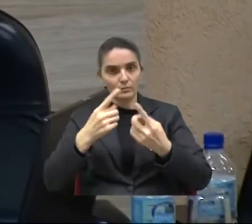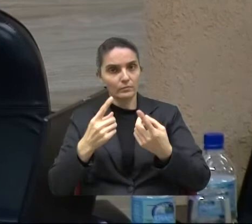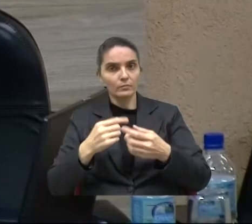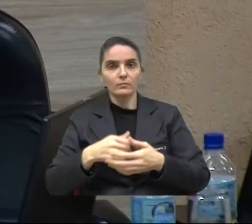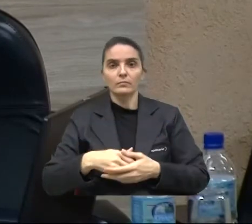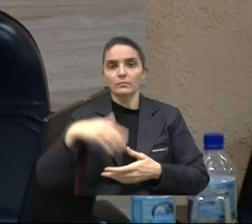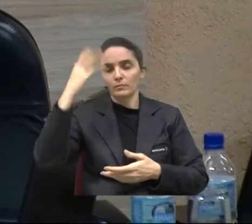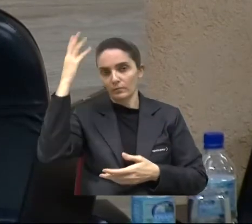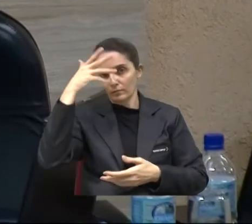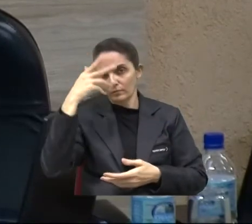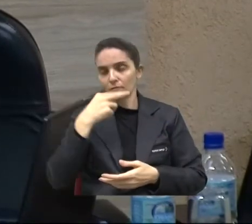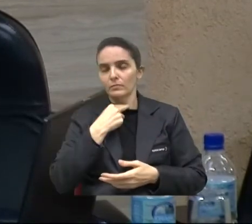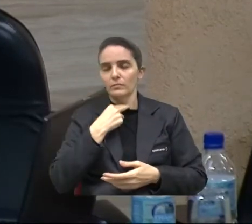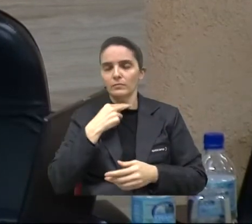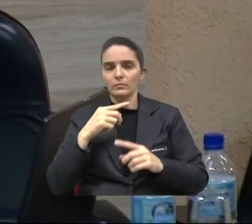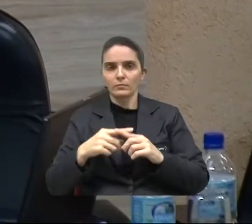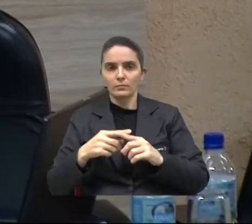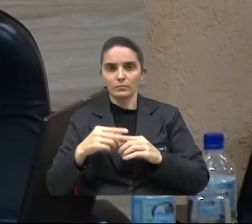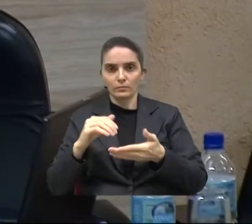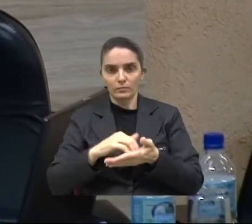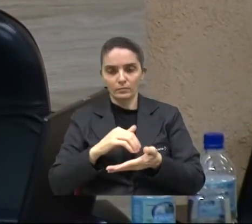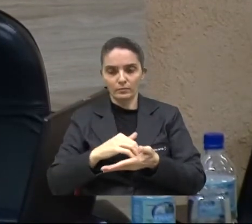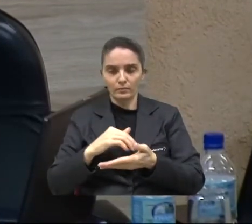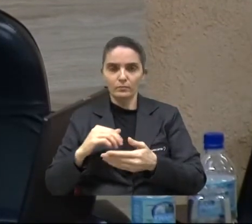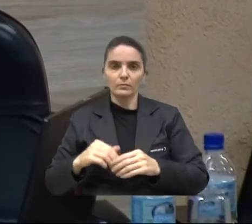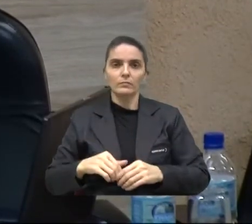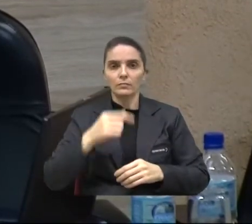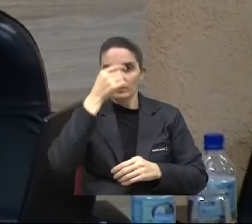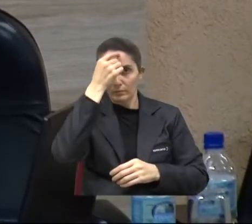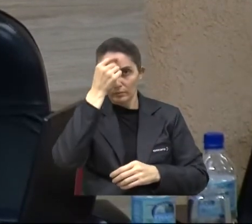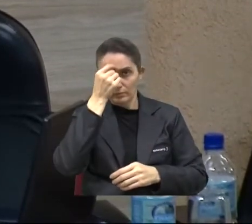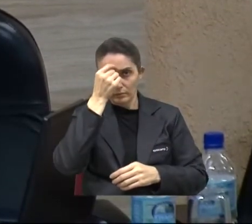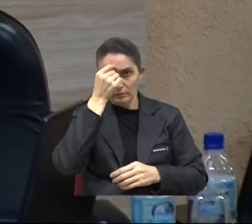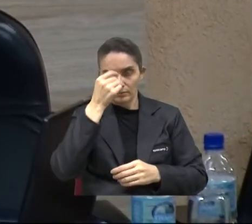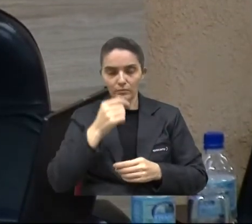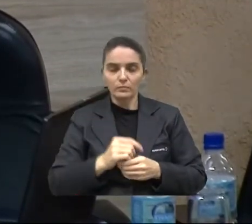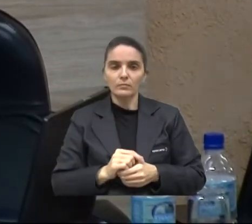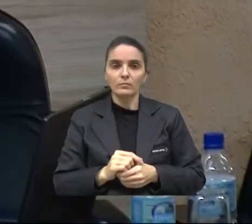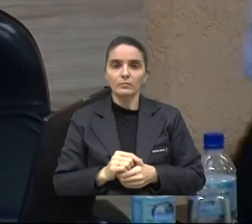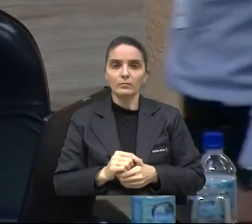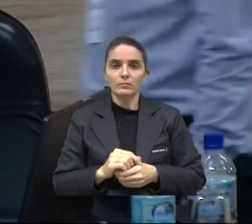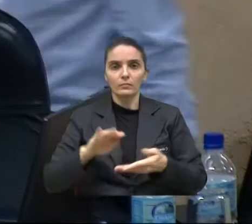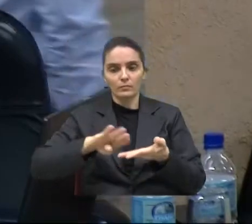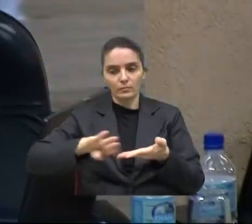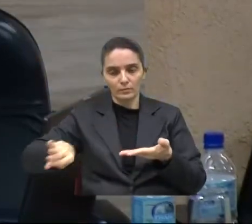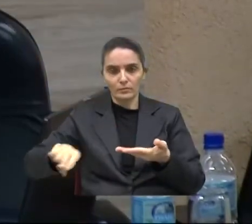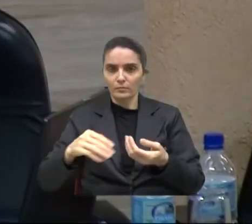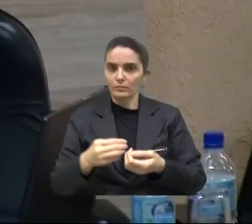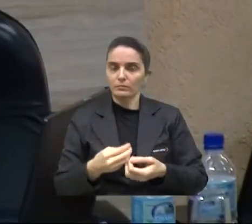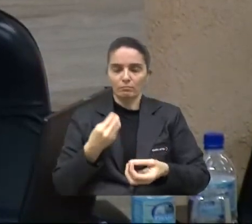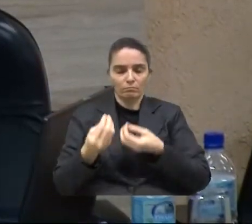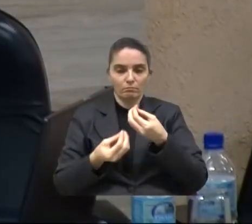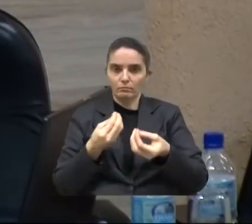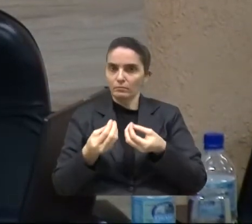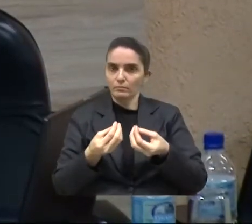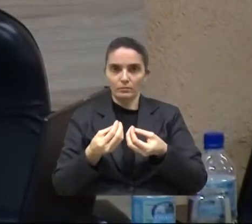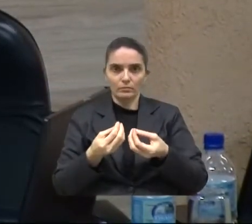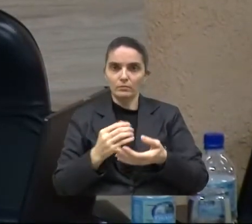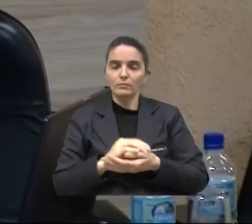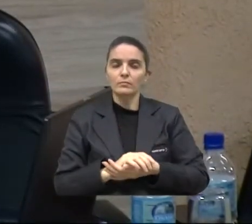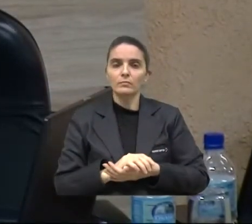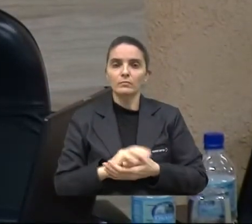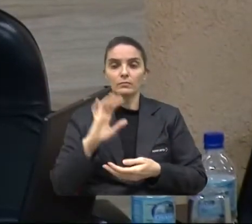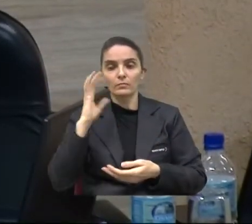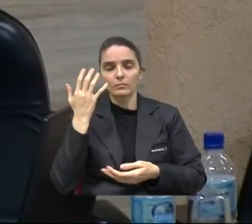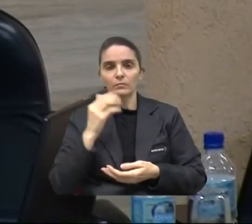faço parte aqui da mesa, e o vereador Rafael provavelmente estaria em licença, não teria como tocar os trabalhos